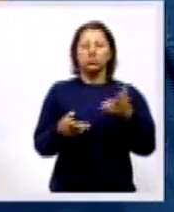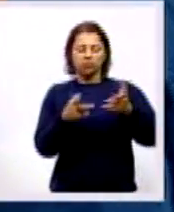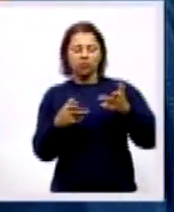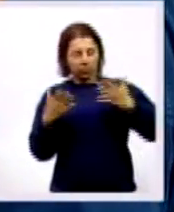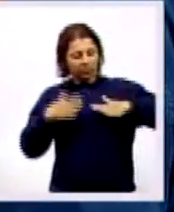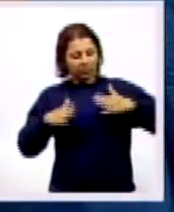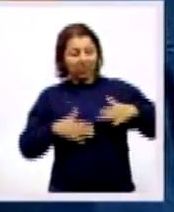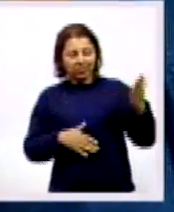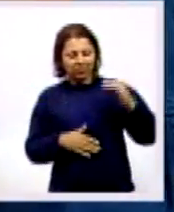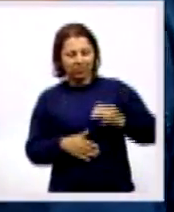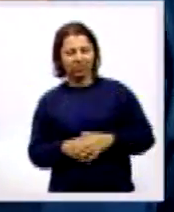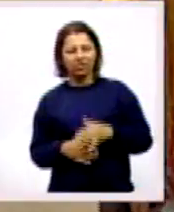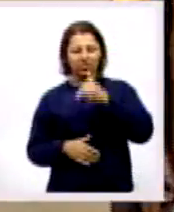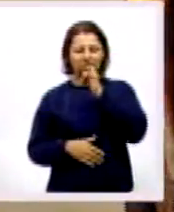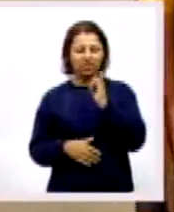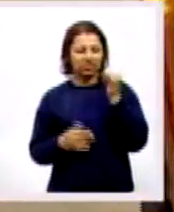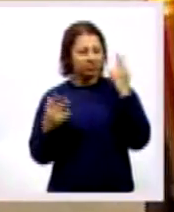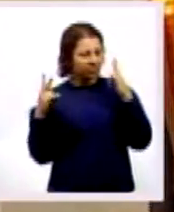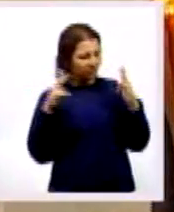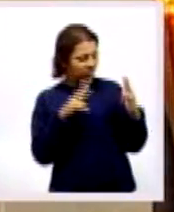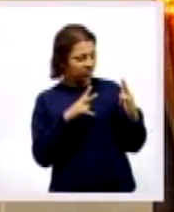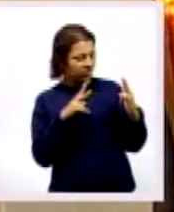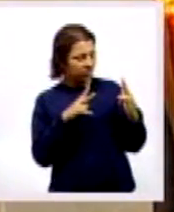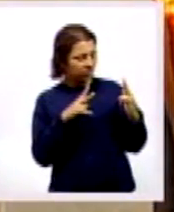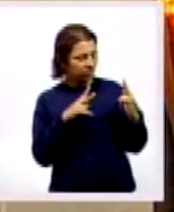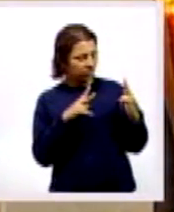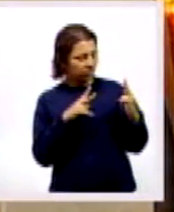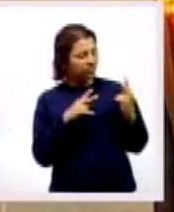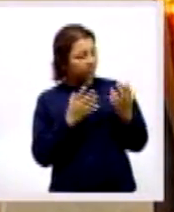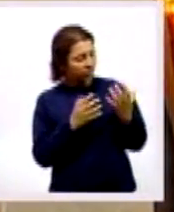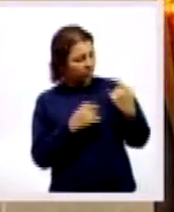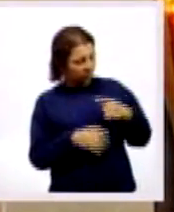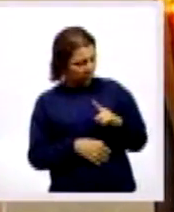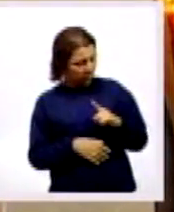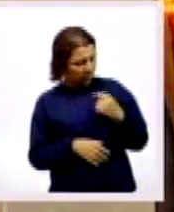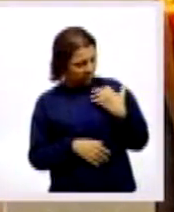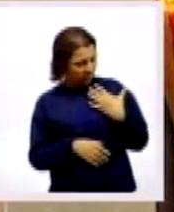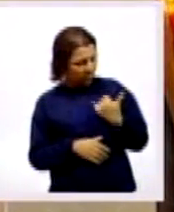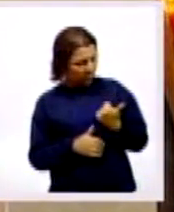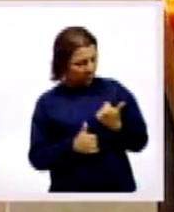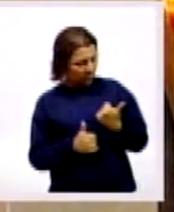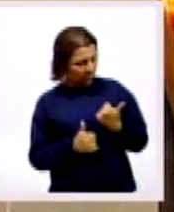passear, ele olha para ela assim: uai, você quer ir bem?